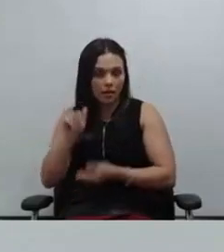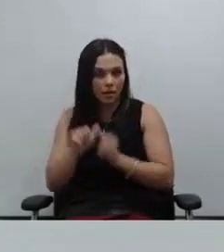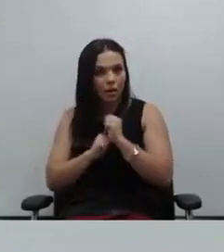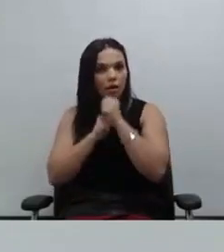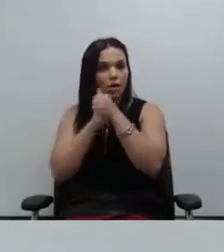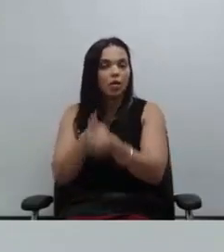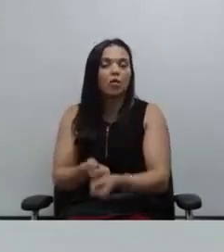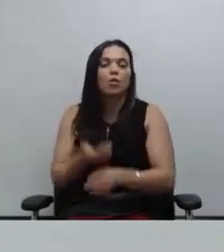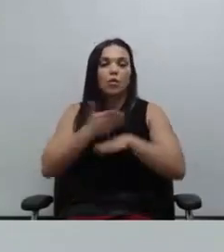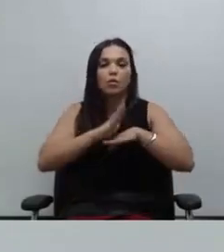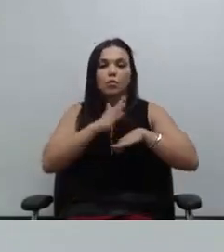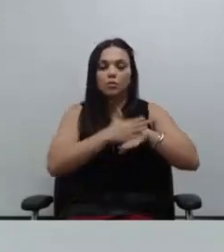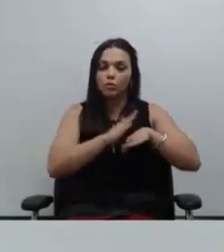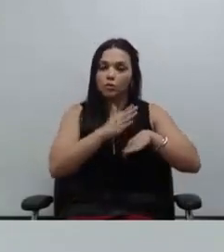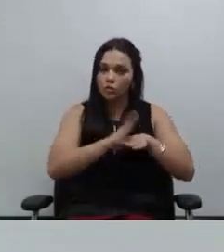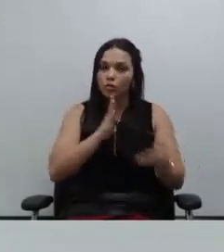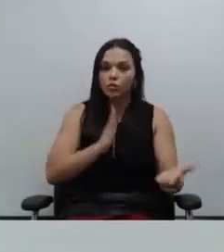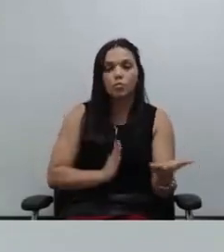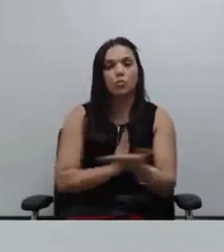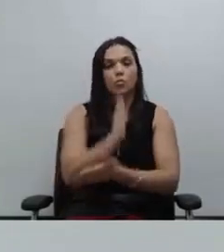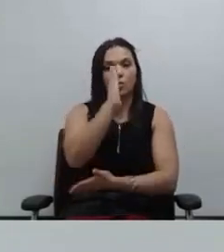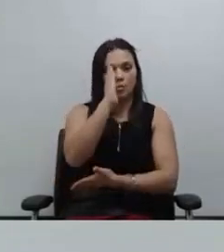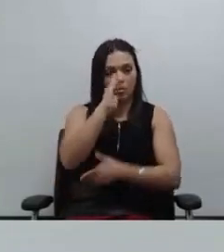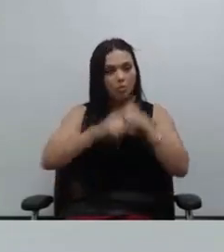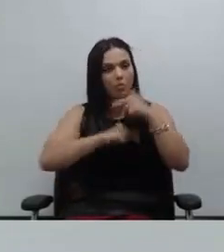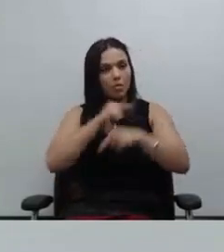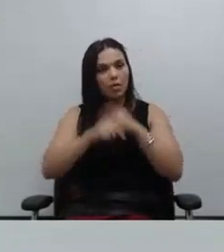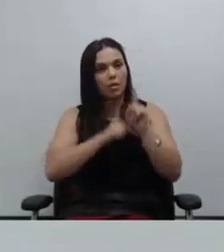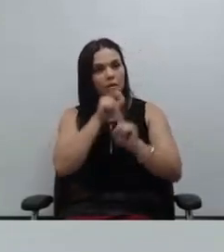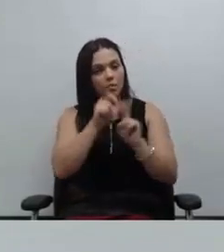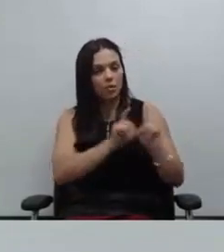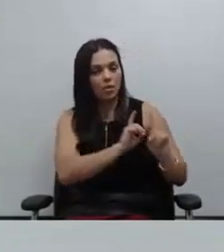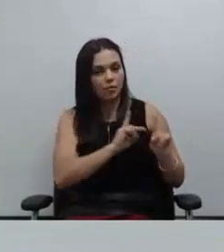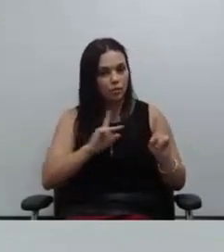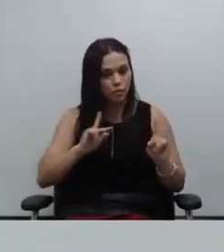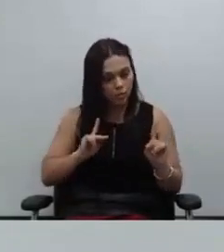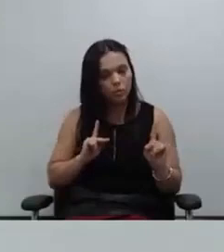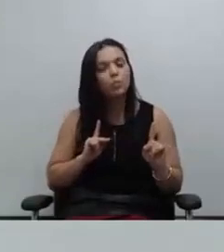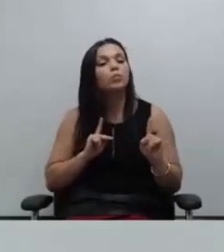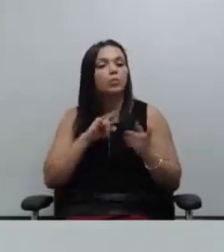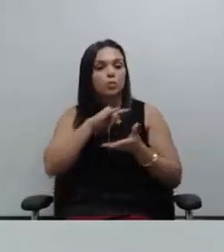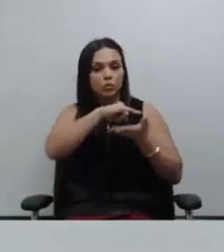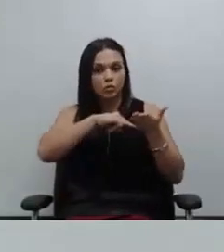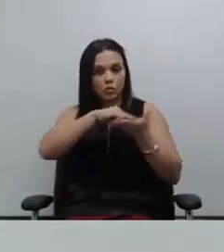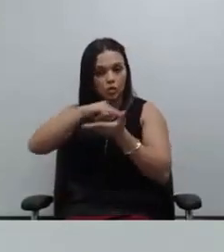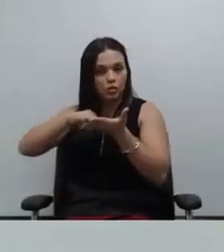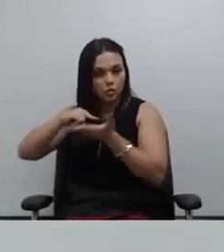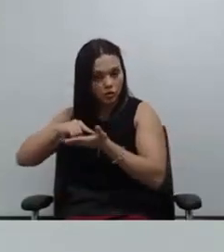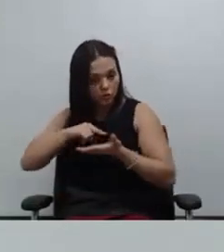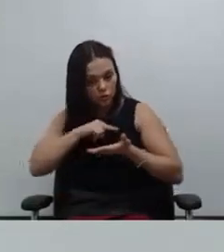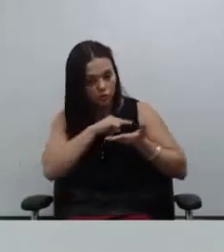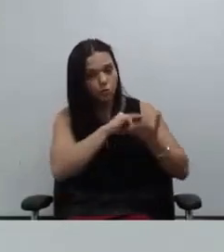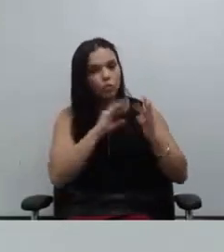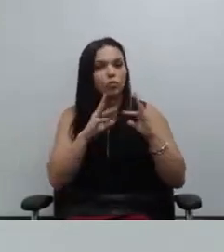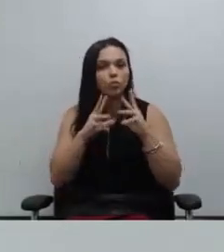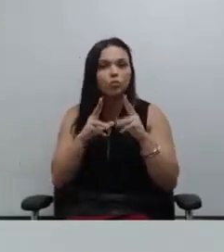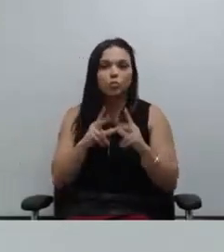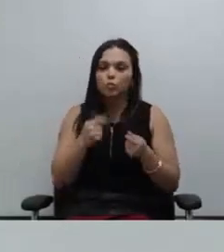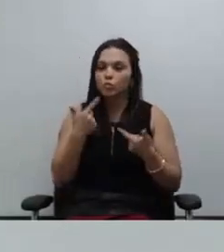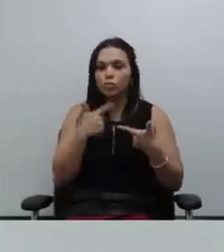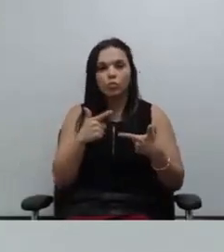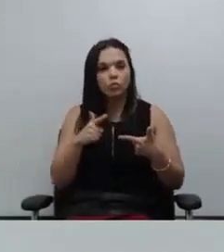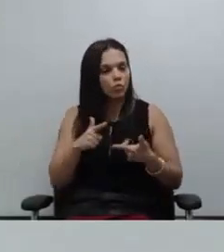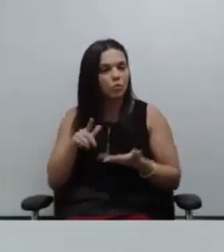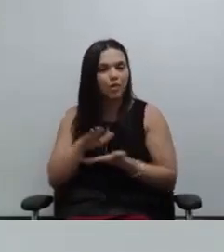Acompanhamento do Estágio Probatório, todas favoráveis ao trabalho desenvolvido pelo defensor. Certidão da assessoria criminal atestando que o defensor não possui revisões